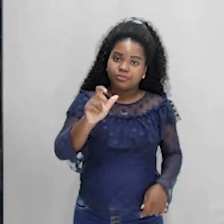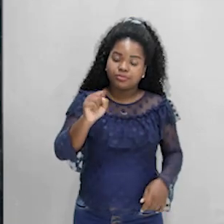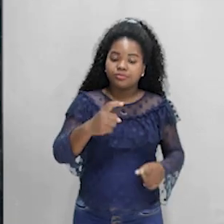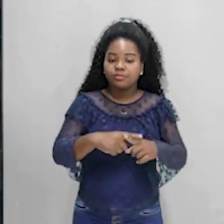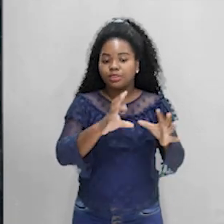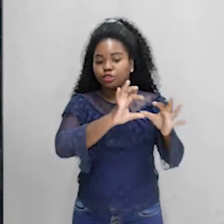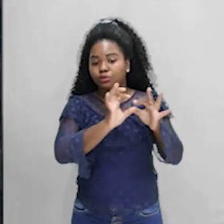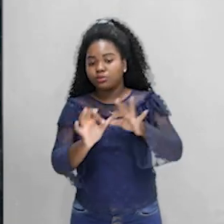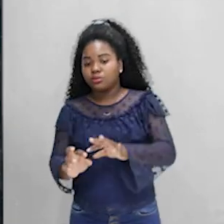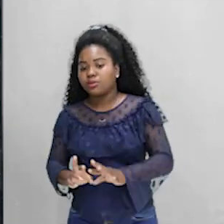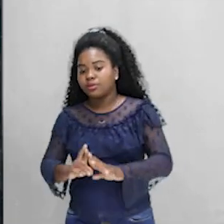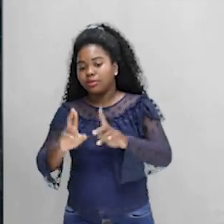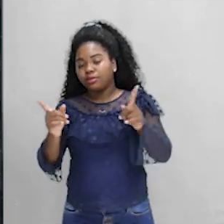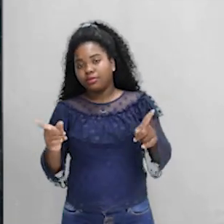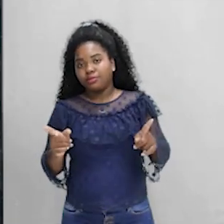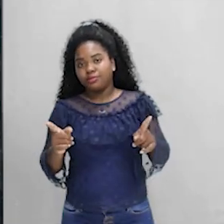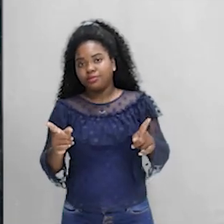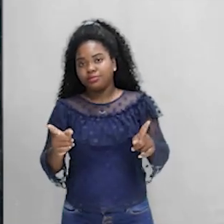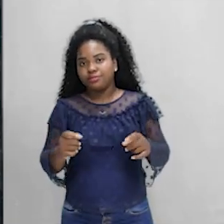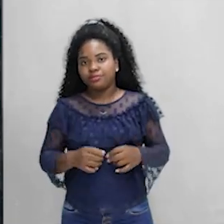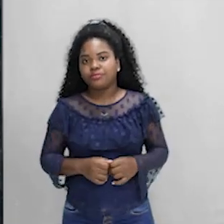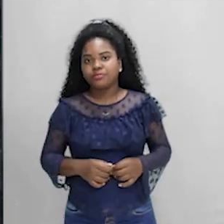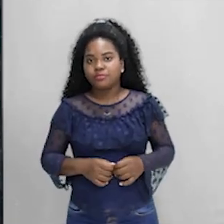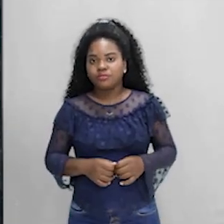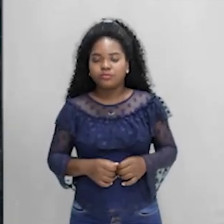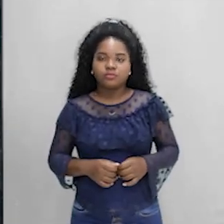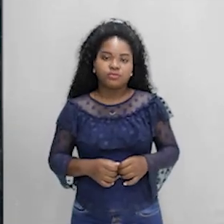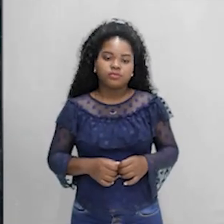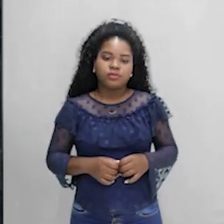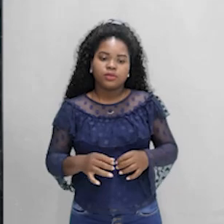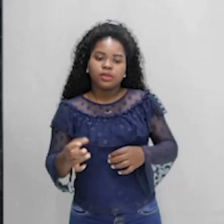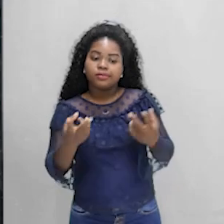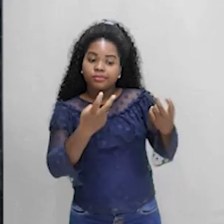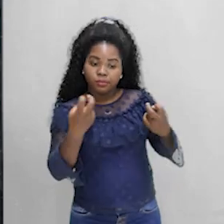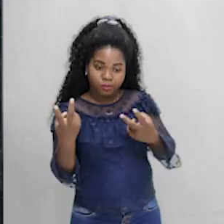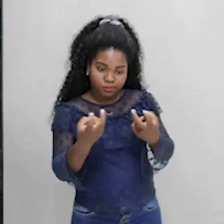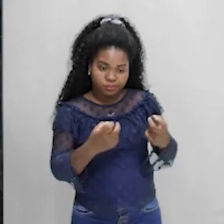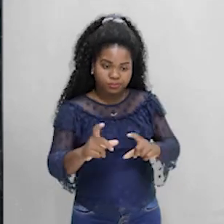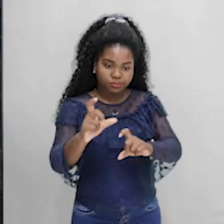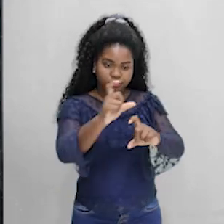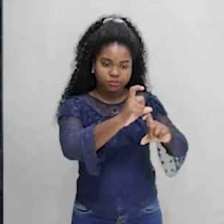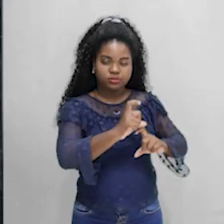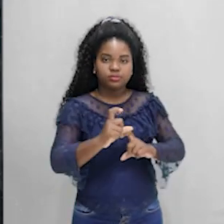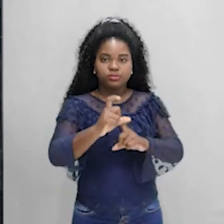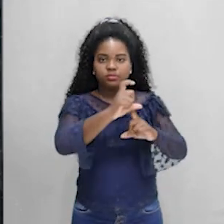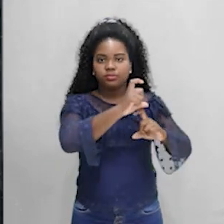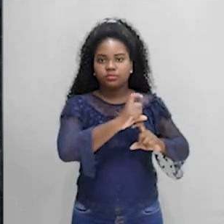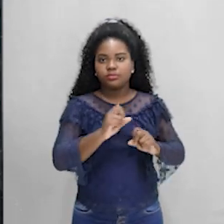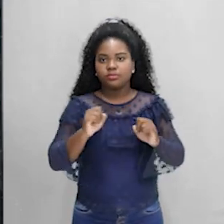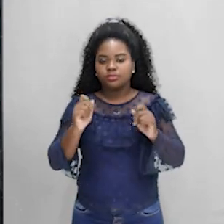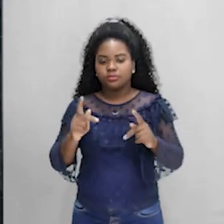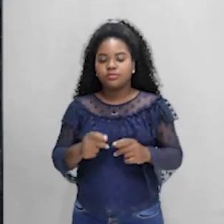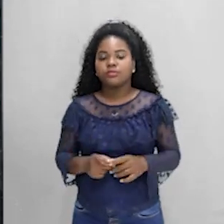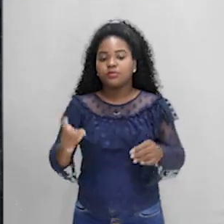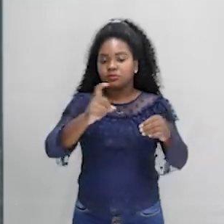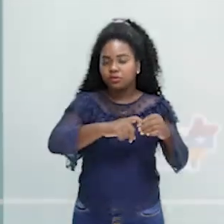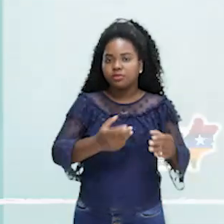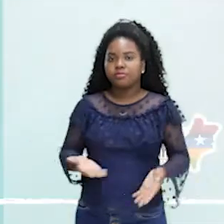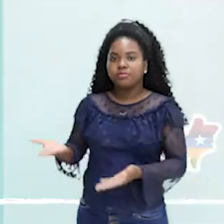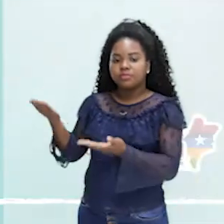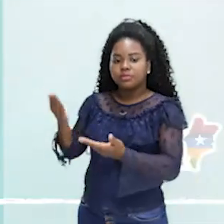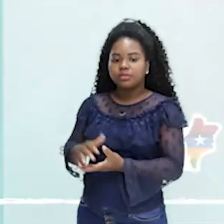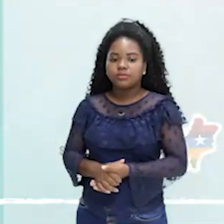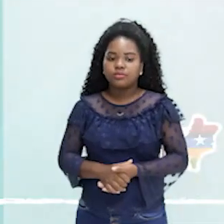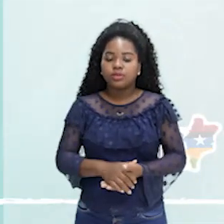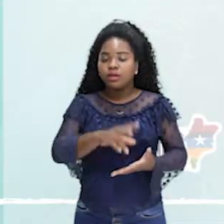é diferente dele no primeiro quadro. Então, gente, a observar a charge, vou voltar aqui mais uma vez, tá? Isso